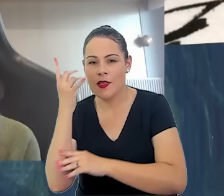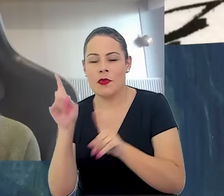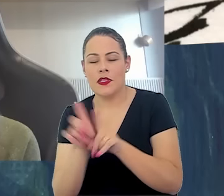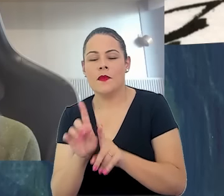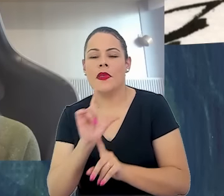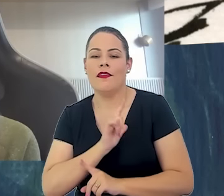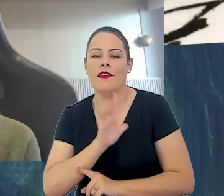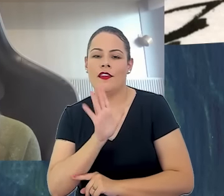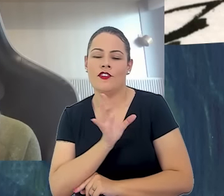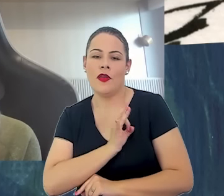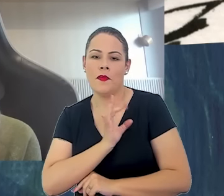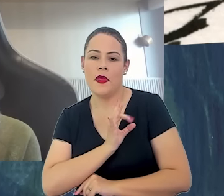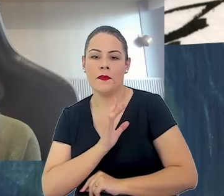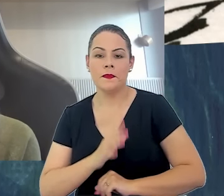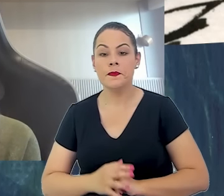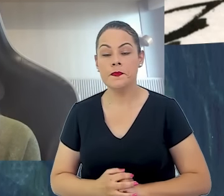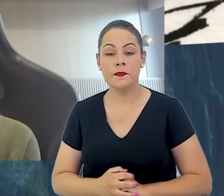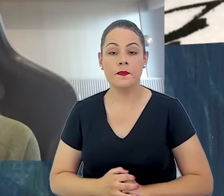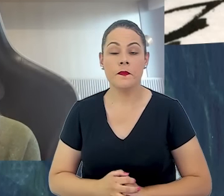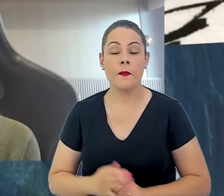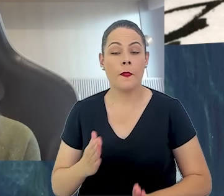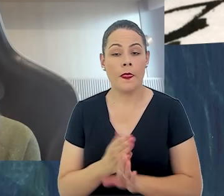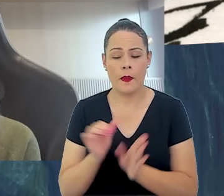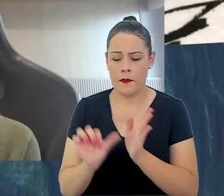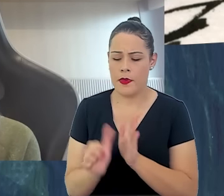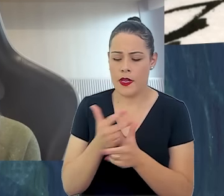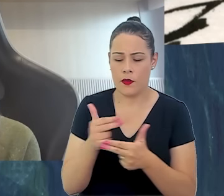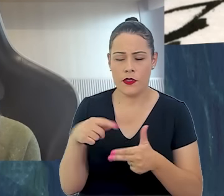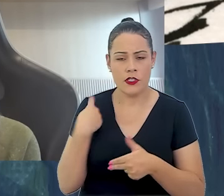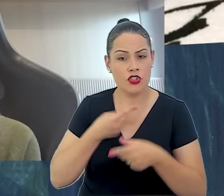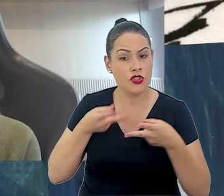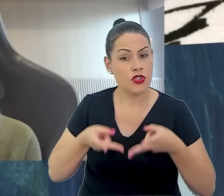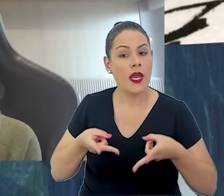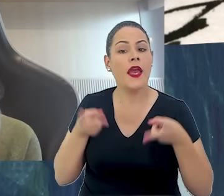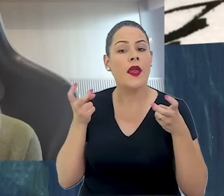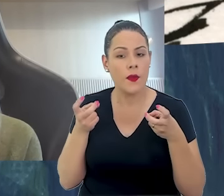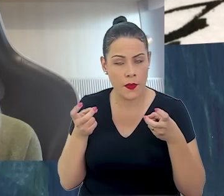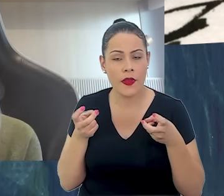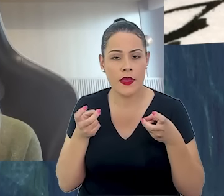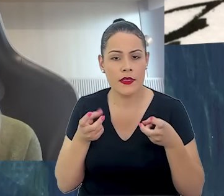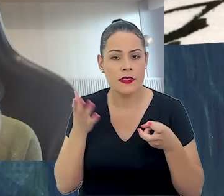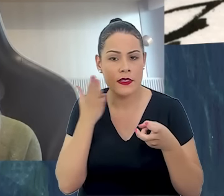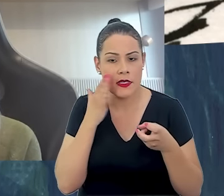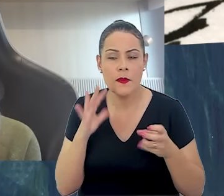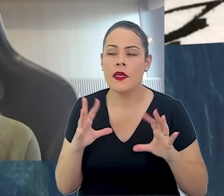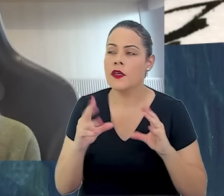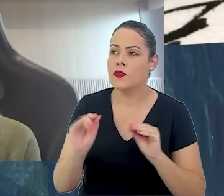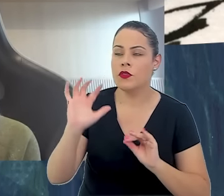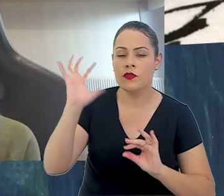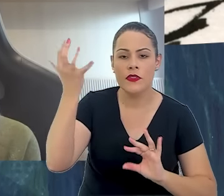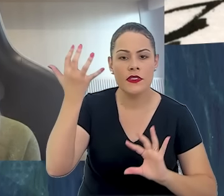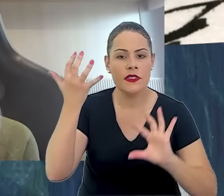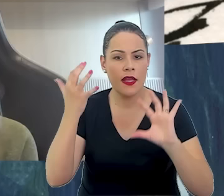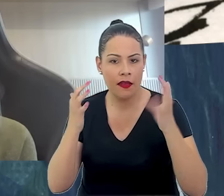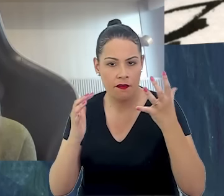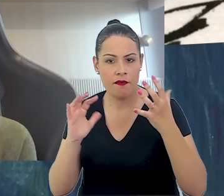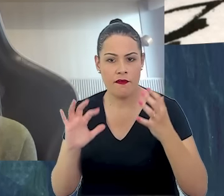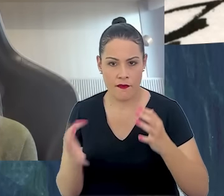nós estamos tendo progresso? Primeiro, nós estamos reconhecendo que esses